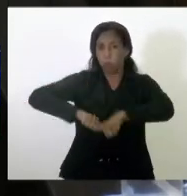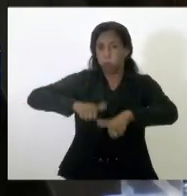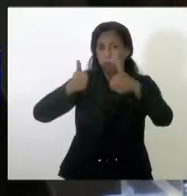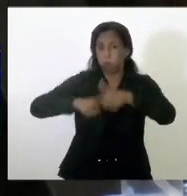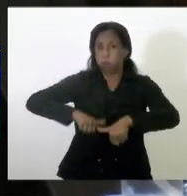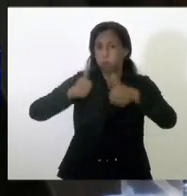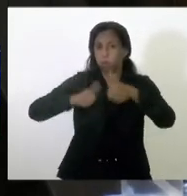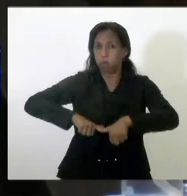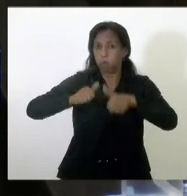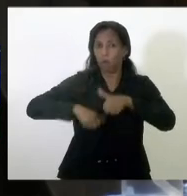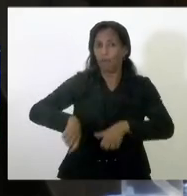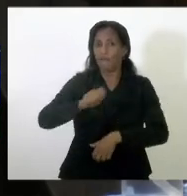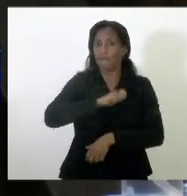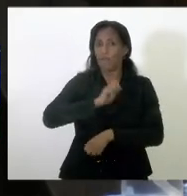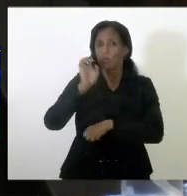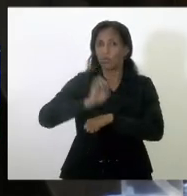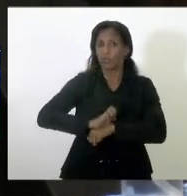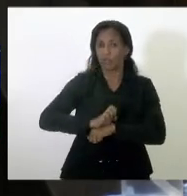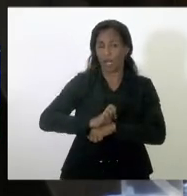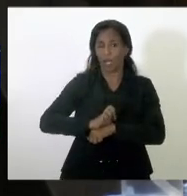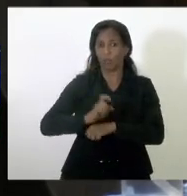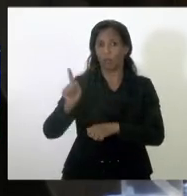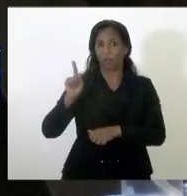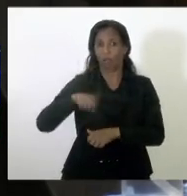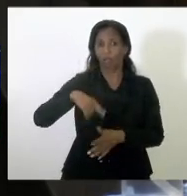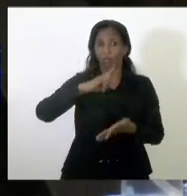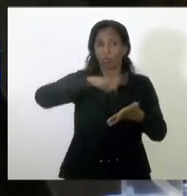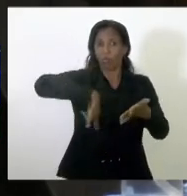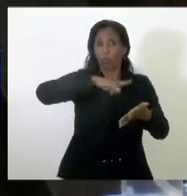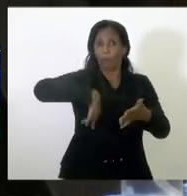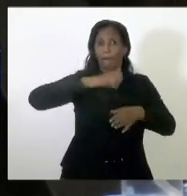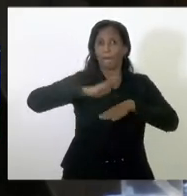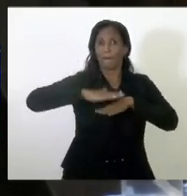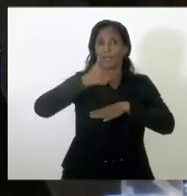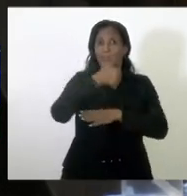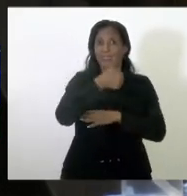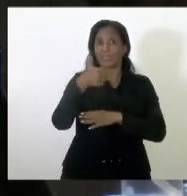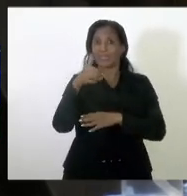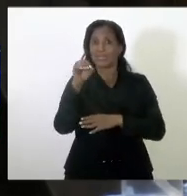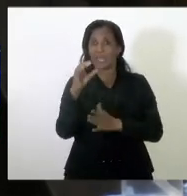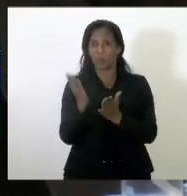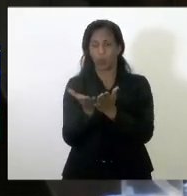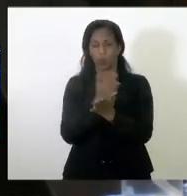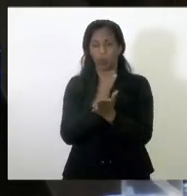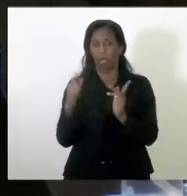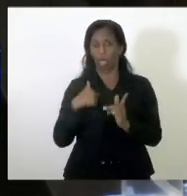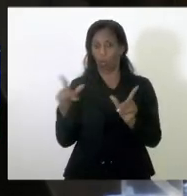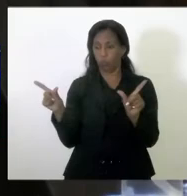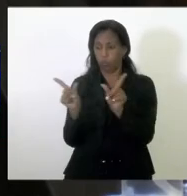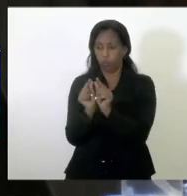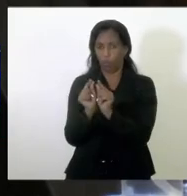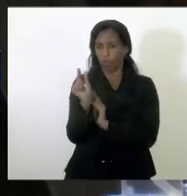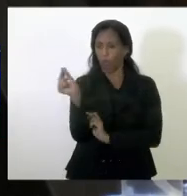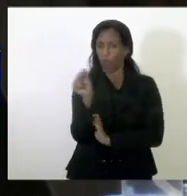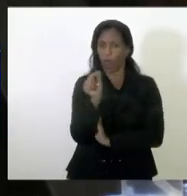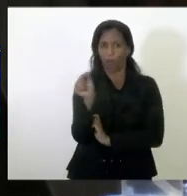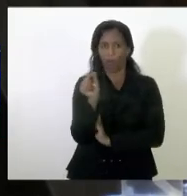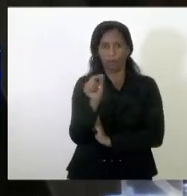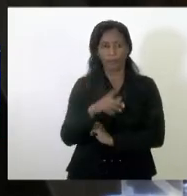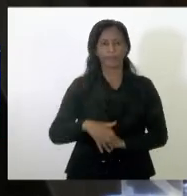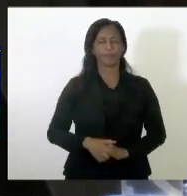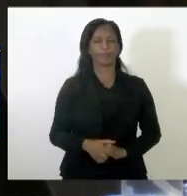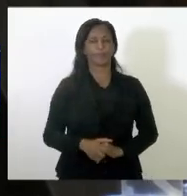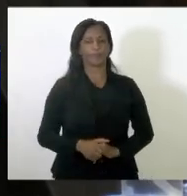da situação fiscal do Estado, que é um documento de mais de 110 páginas. Eu estou aqui apenas com um resumo, mas é um documento de mais de 110